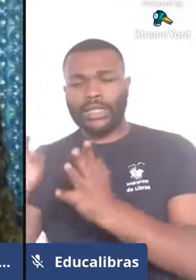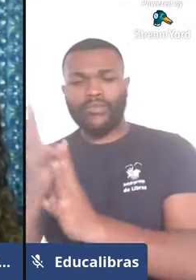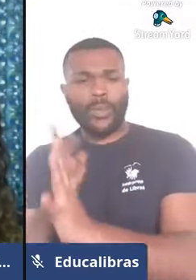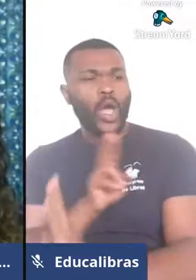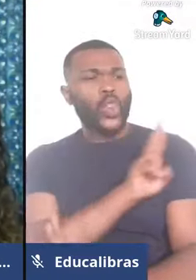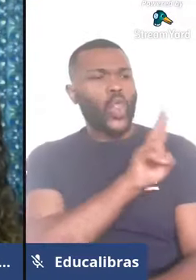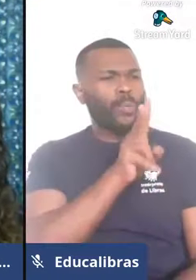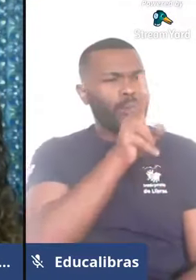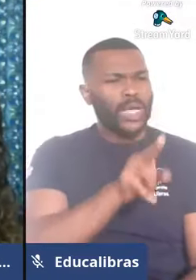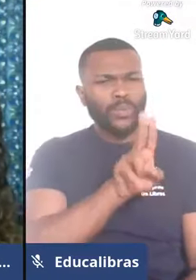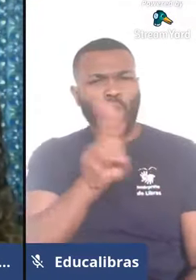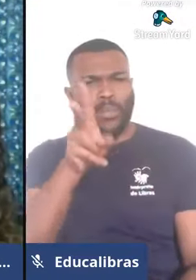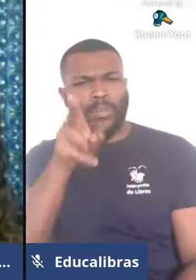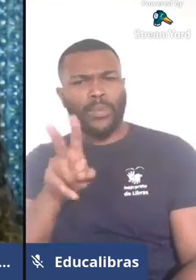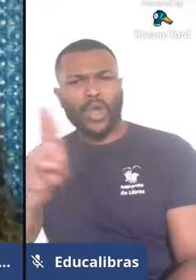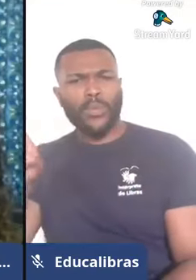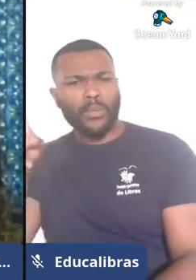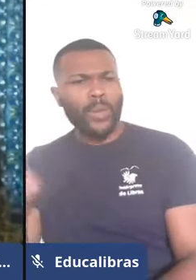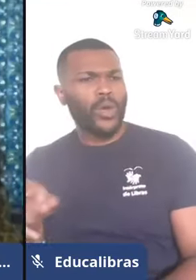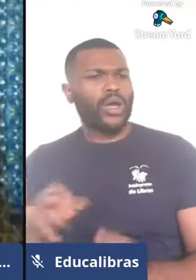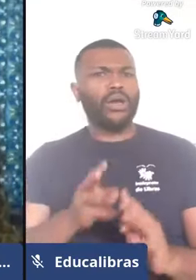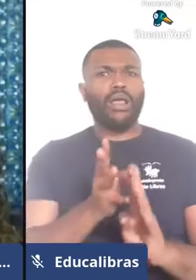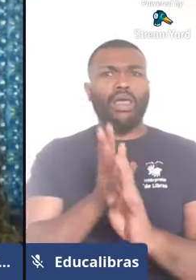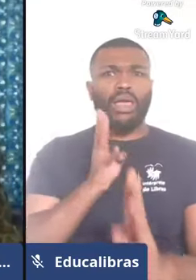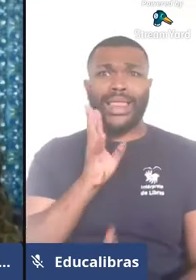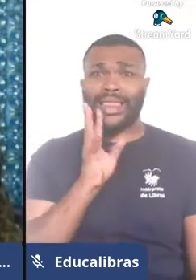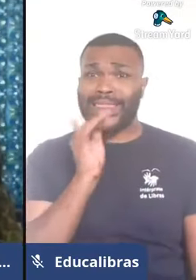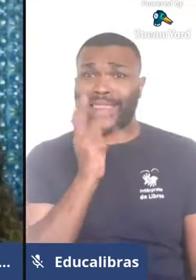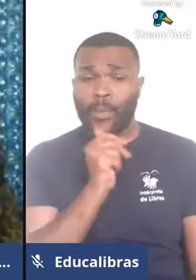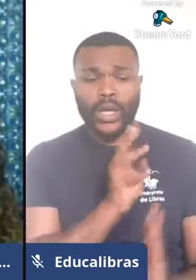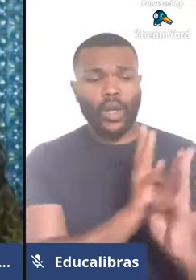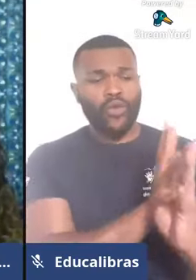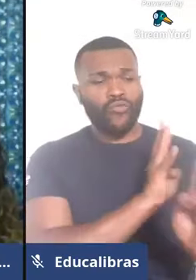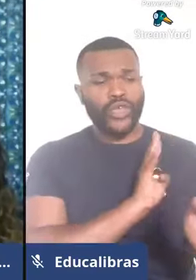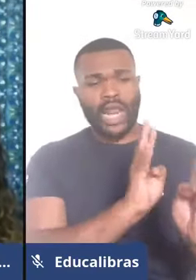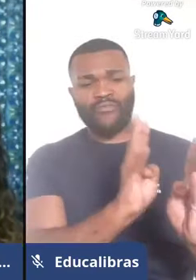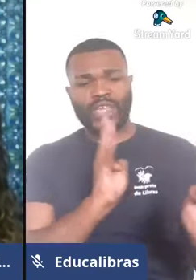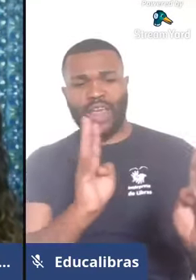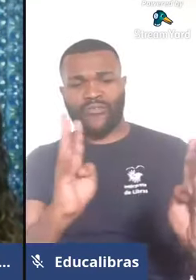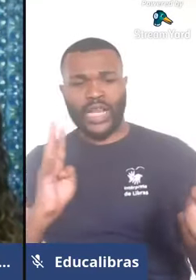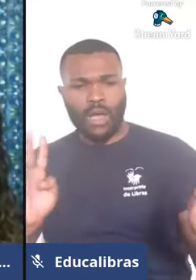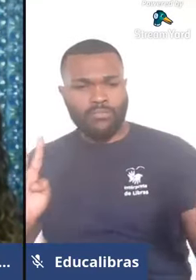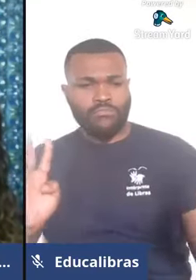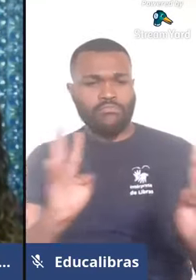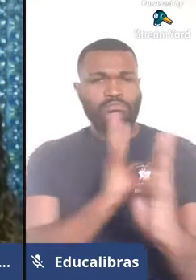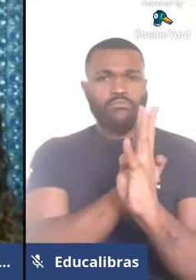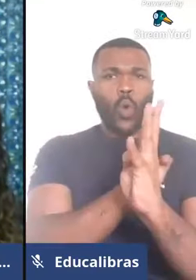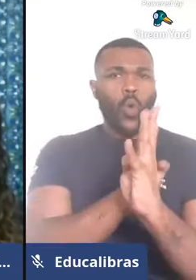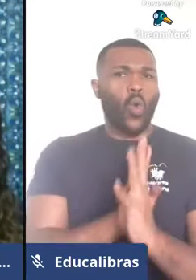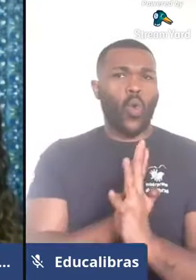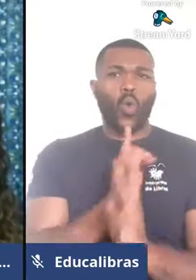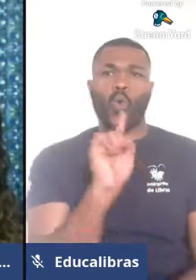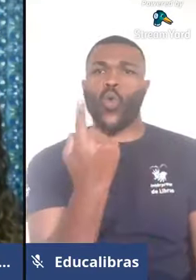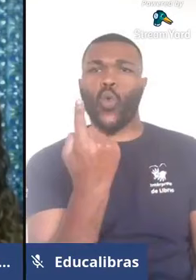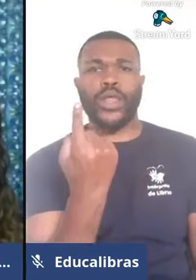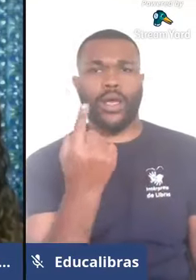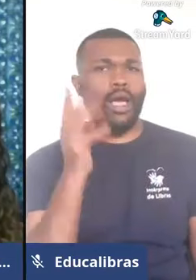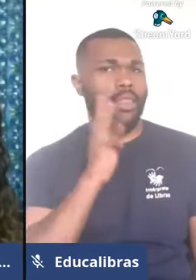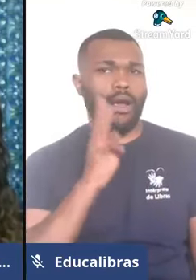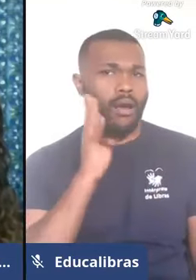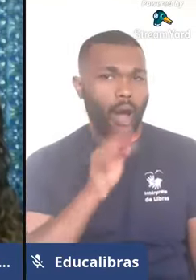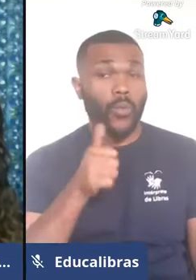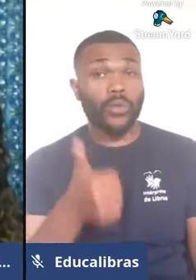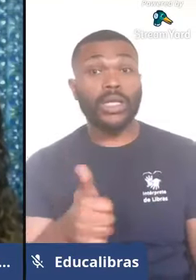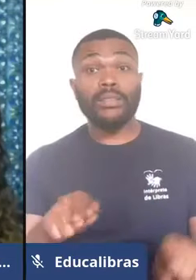controle. Eu acho que a unificação da fila foi uma conquista importante. Muitas coisas bacanas aí. A questão da